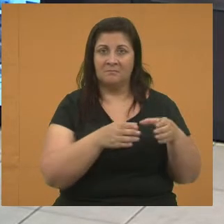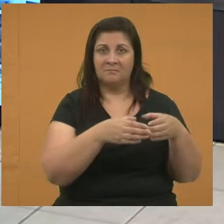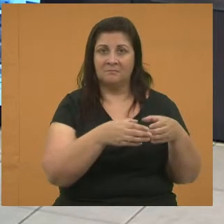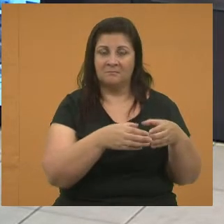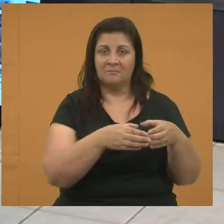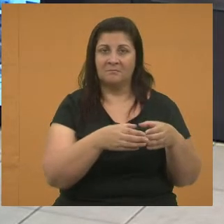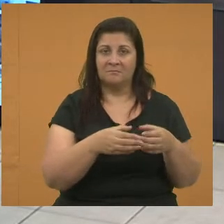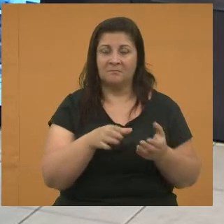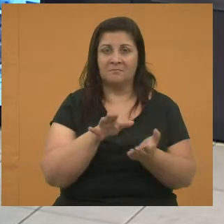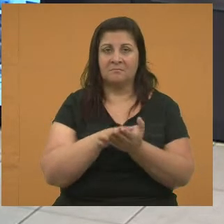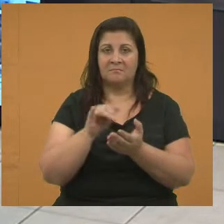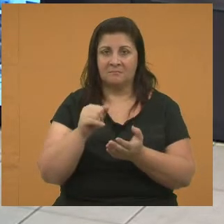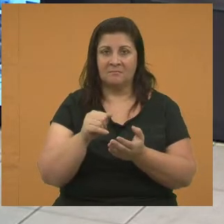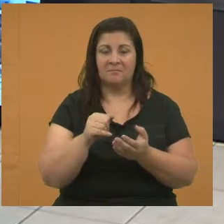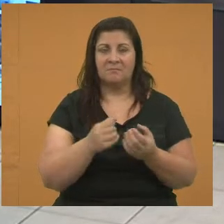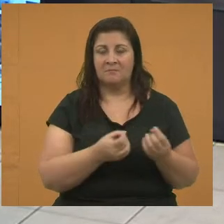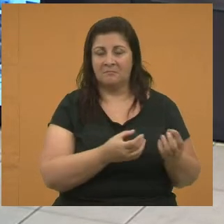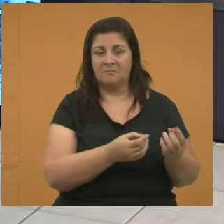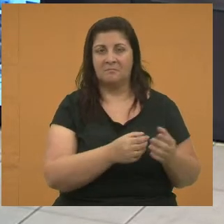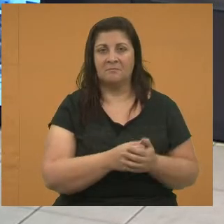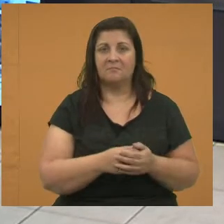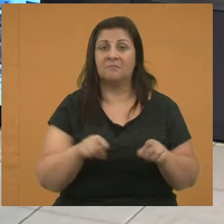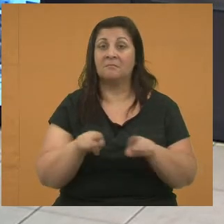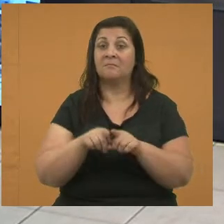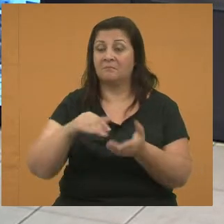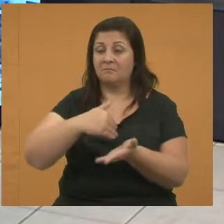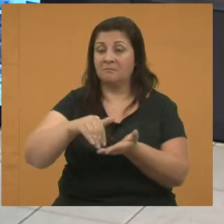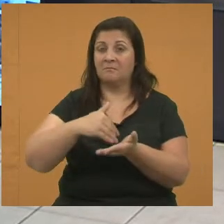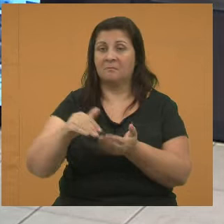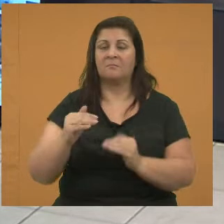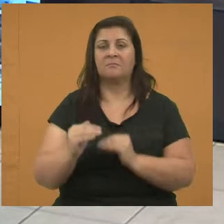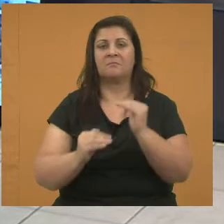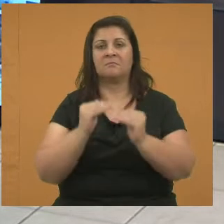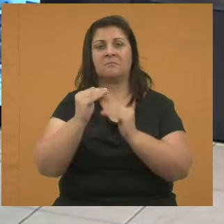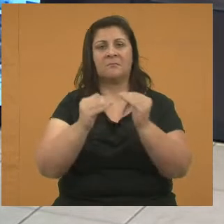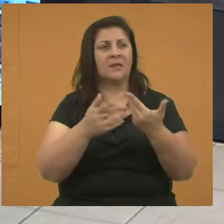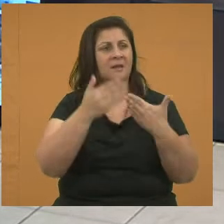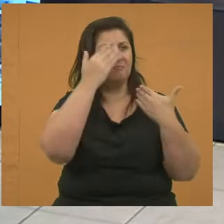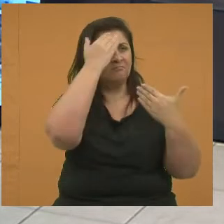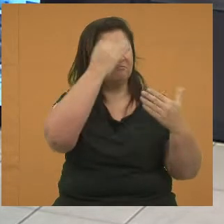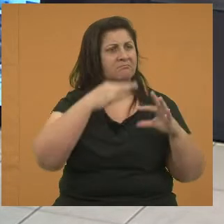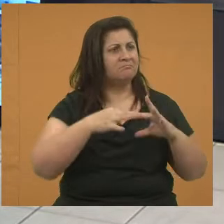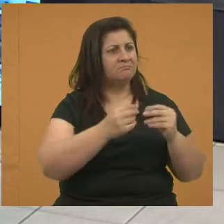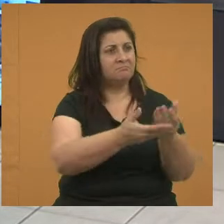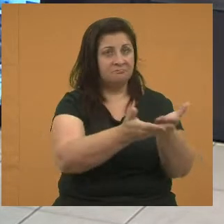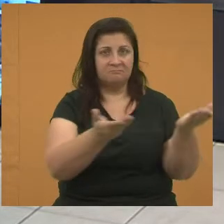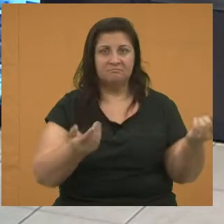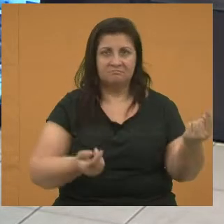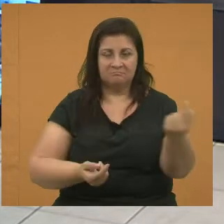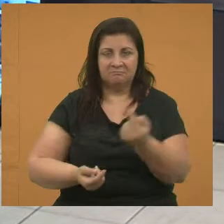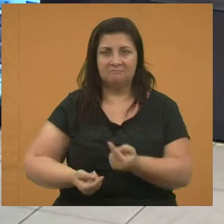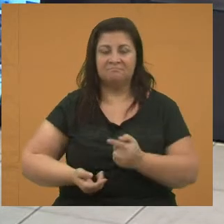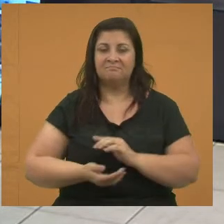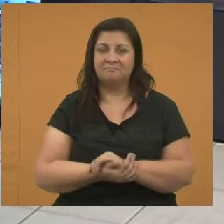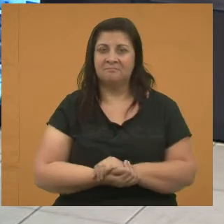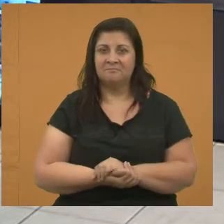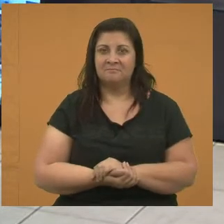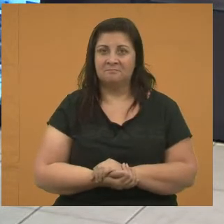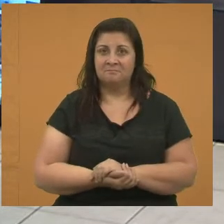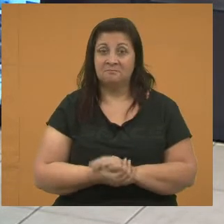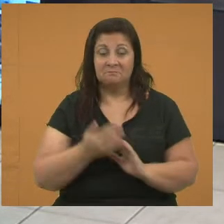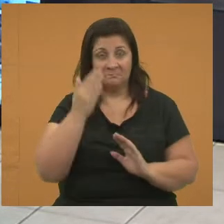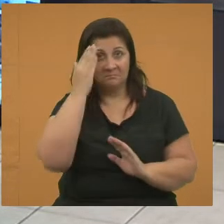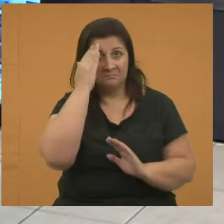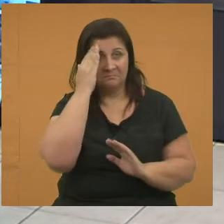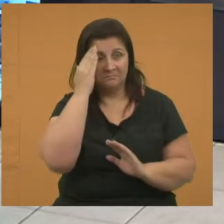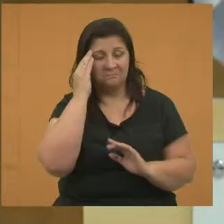o José Moreno, Secretaria de Desenvolvimento. Quero agradecer também a todos e a todas presentes aqui nessa noite. Saiba que,